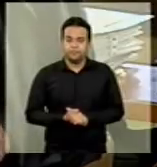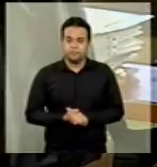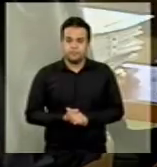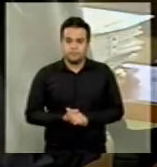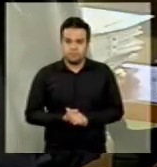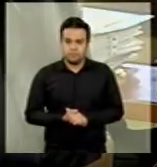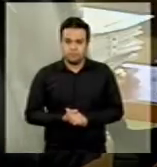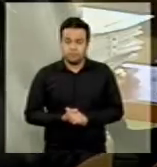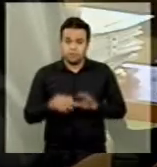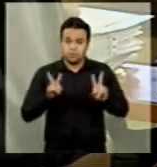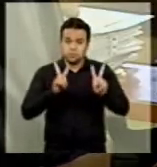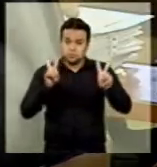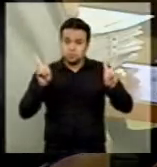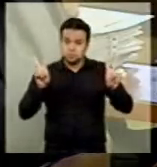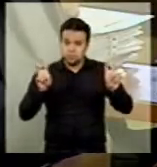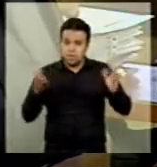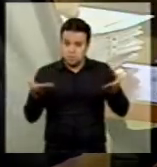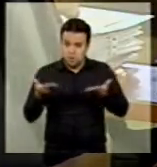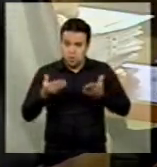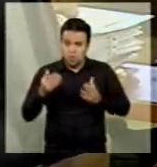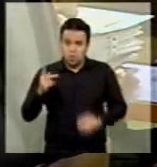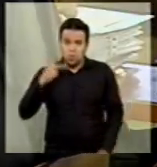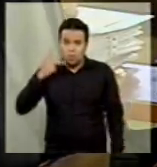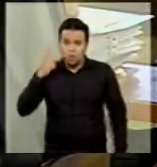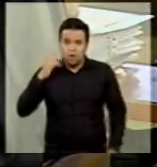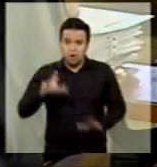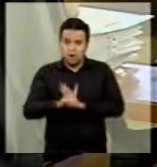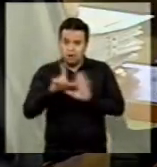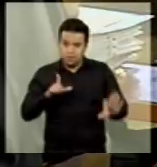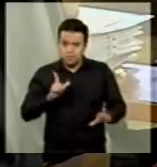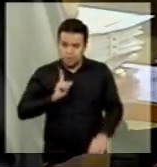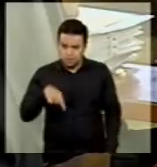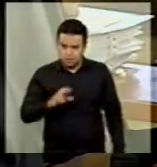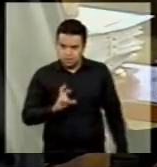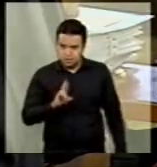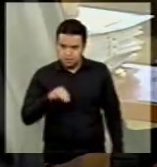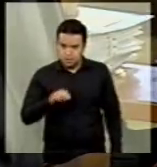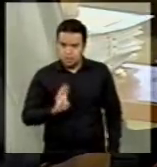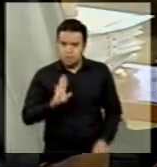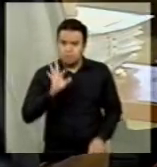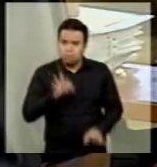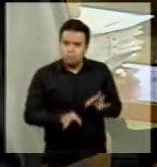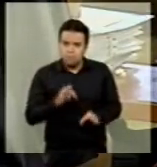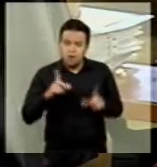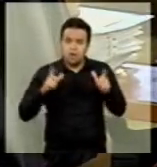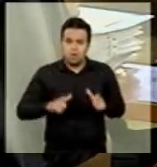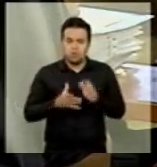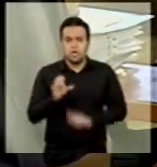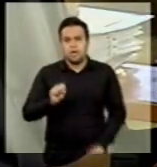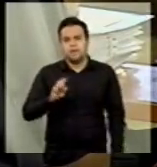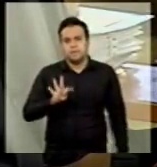É um tema que tem sido debatido por toda a sociedade brasileira já há muito tempo, por esse Supremo que